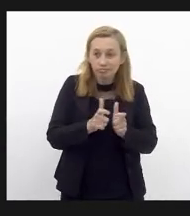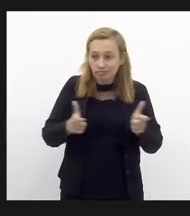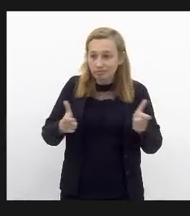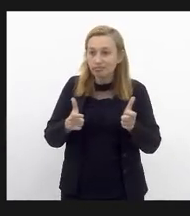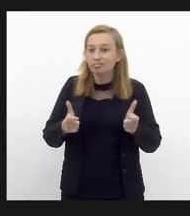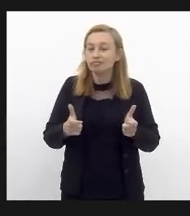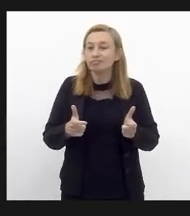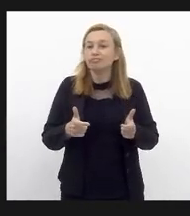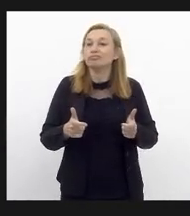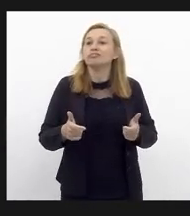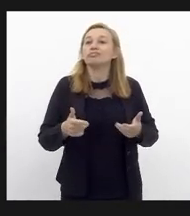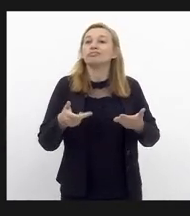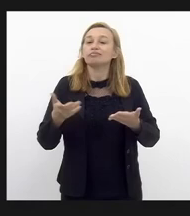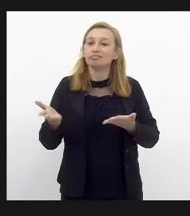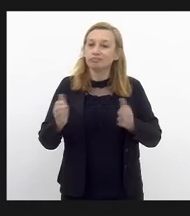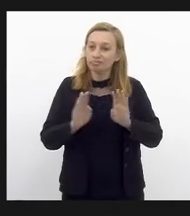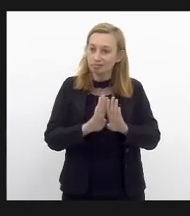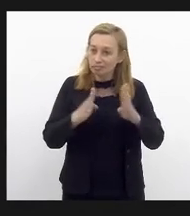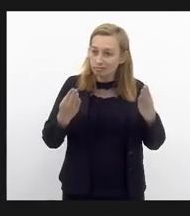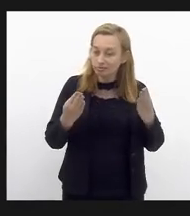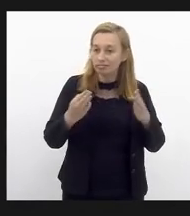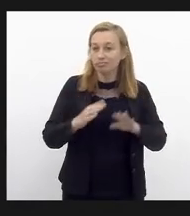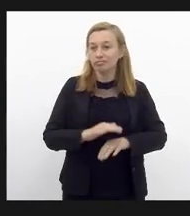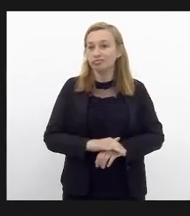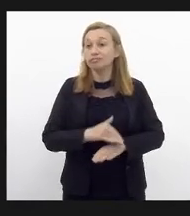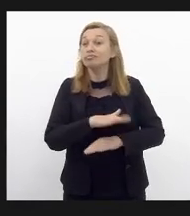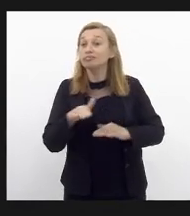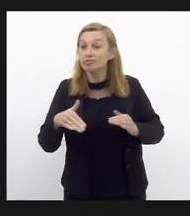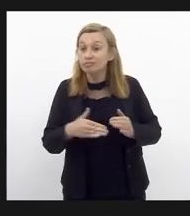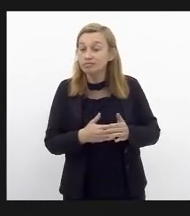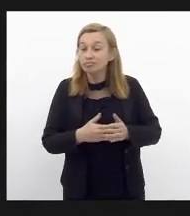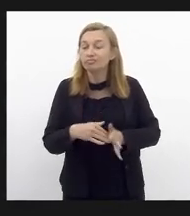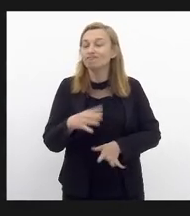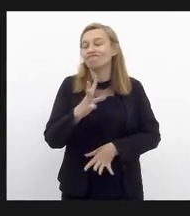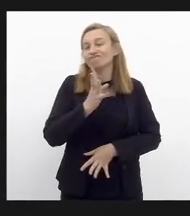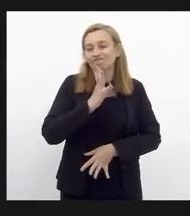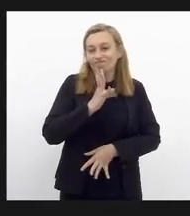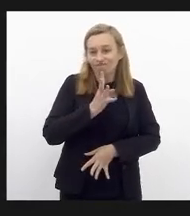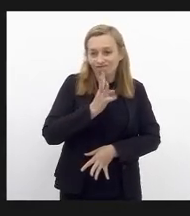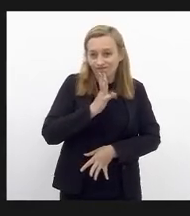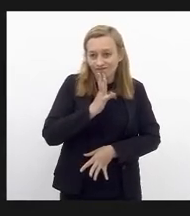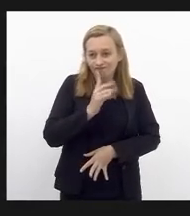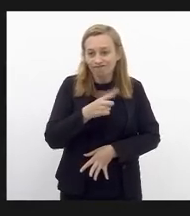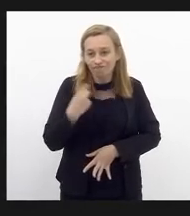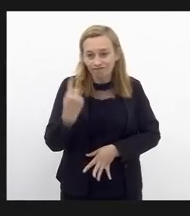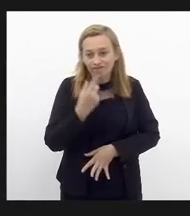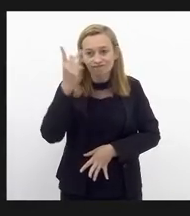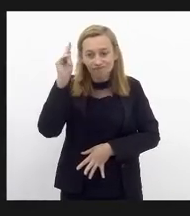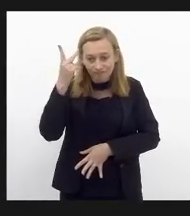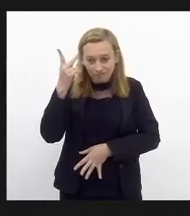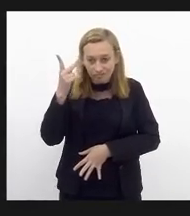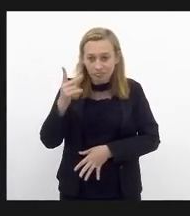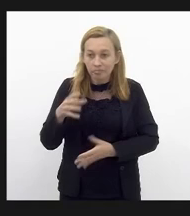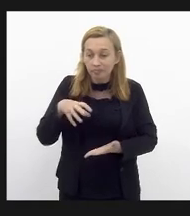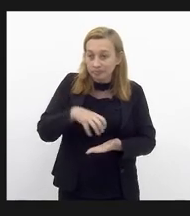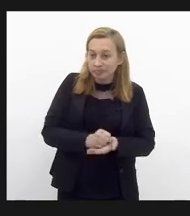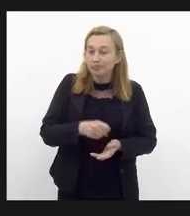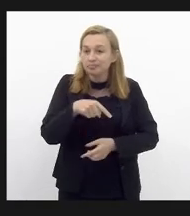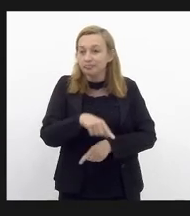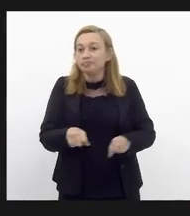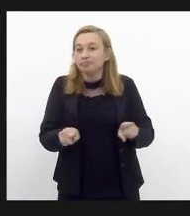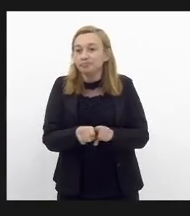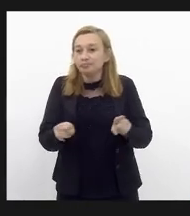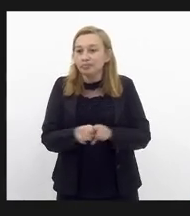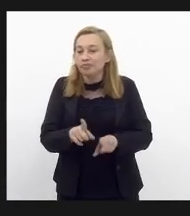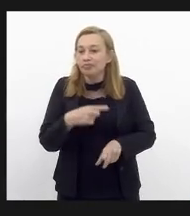amplamente ele está sendo aberto para que todos tenham conhecimento da nossa história. Registrar aqui também